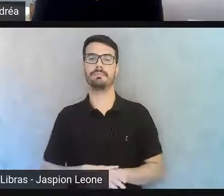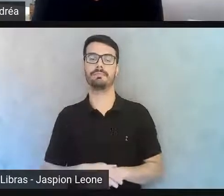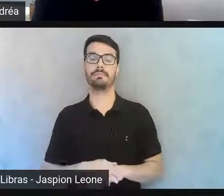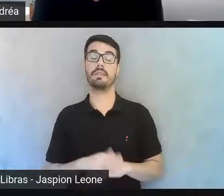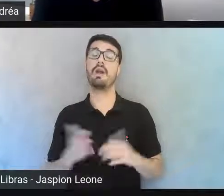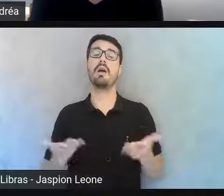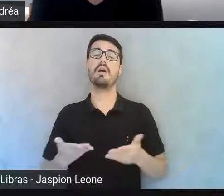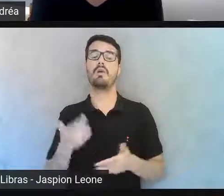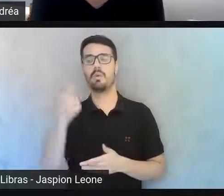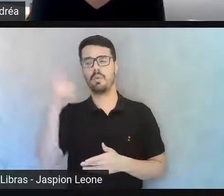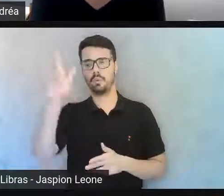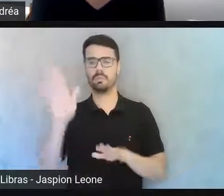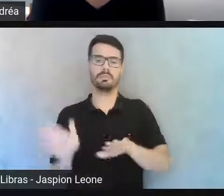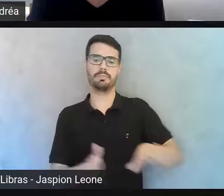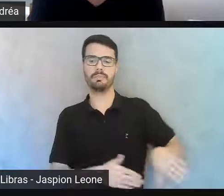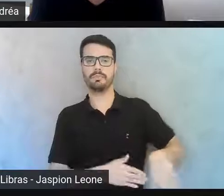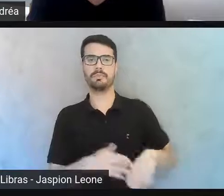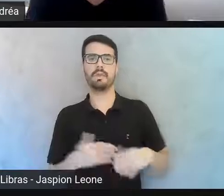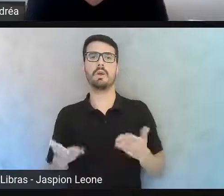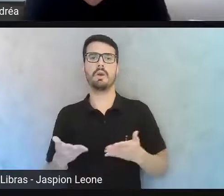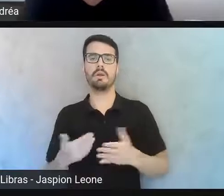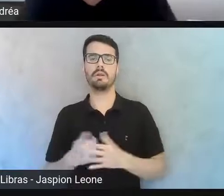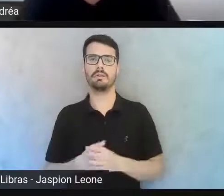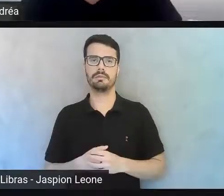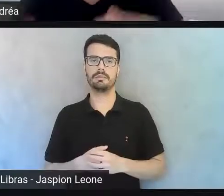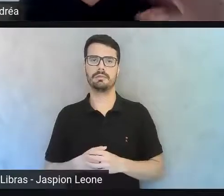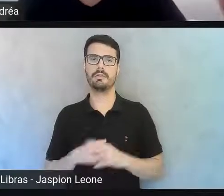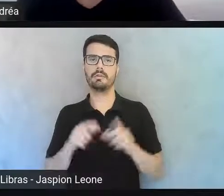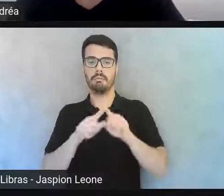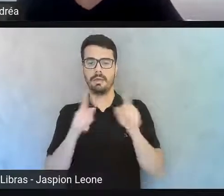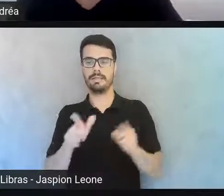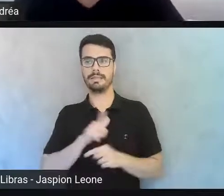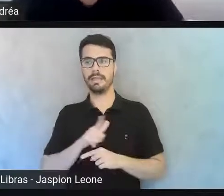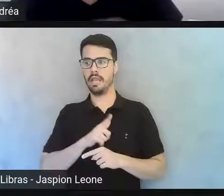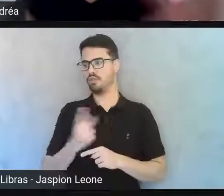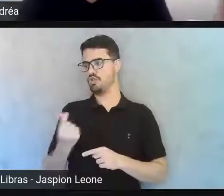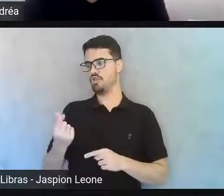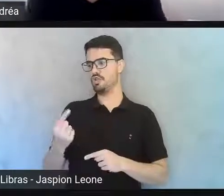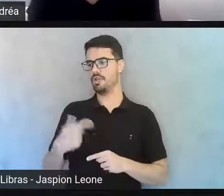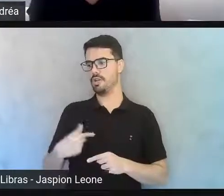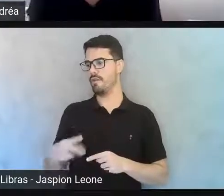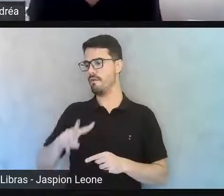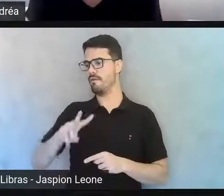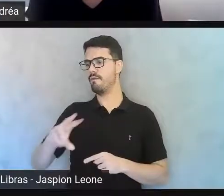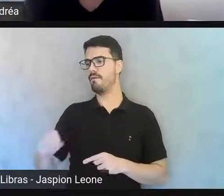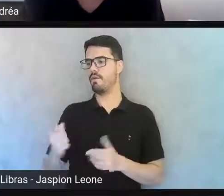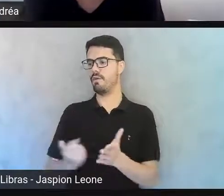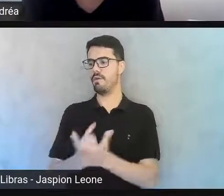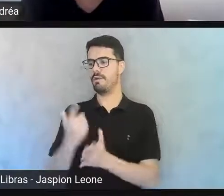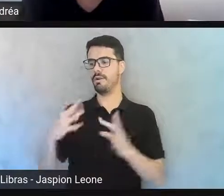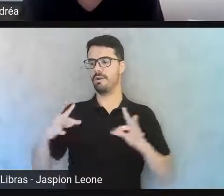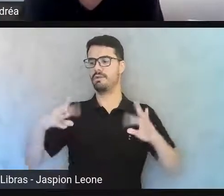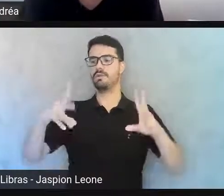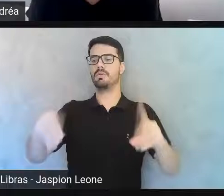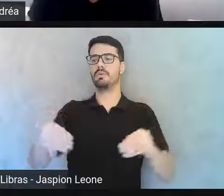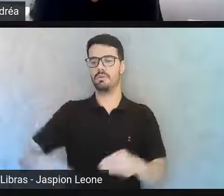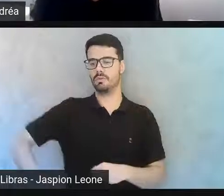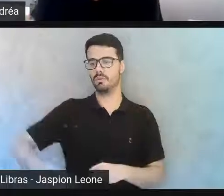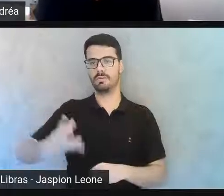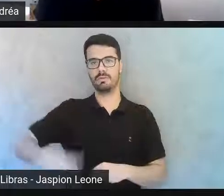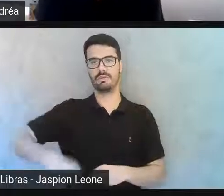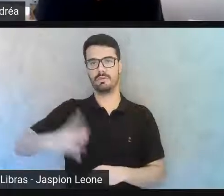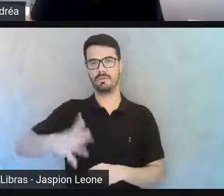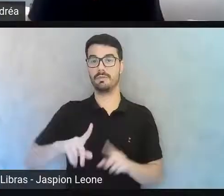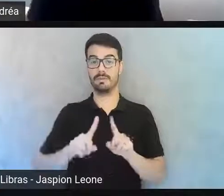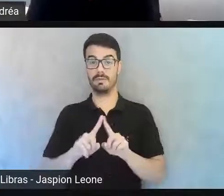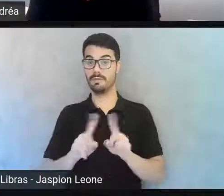negócio de farra de compra, né? Ah, mas só com dinheiro, foi liberado o dinheiro, eu vou comprar tudo. E não era muito bem assim, né? Porque